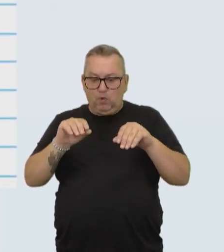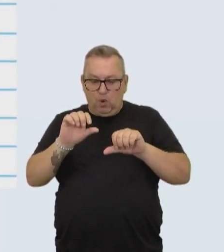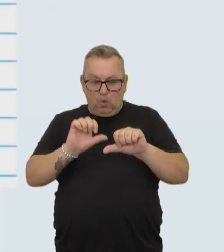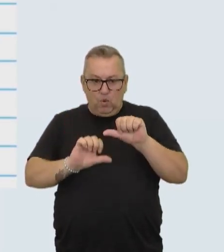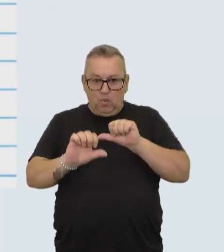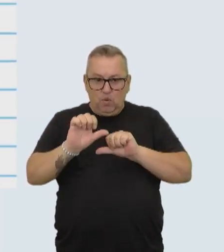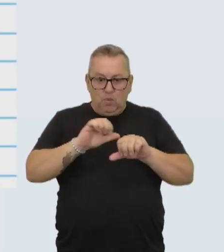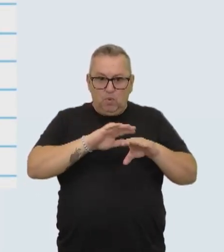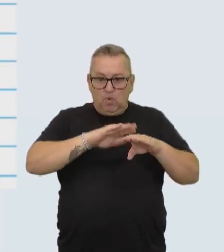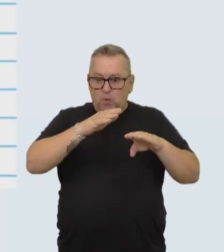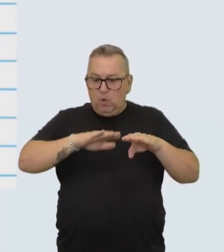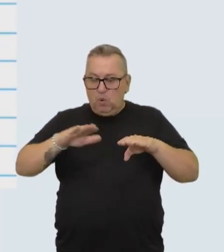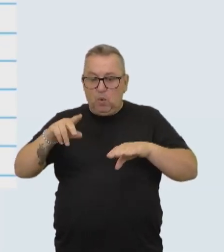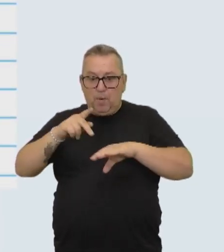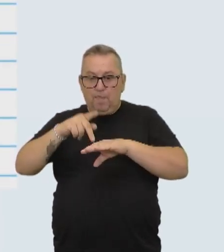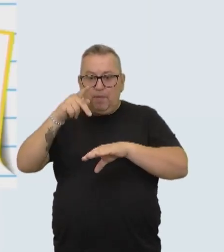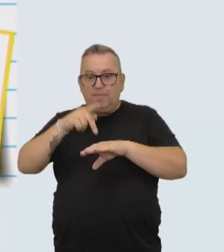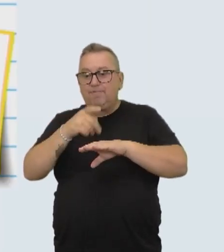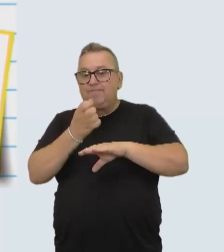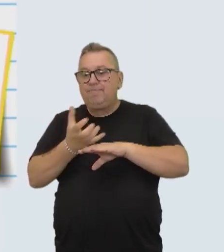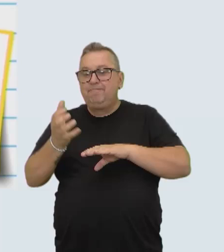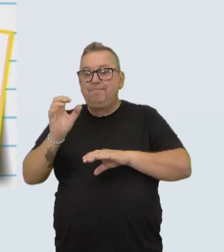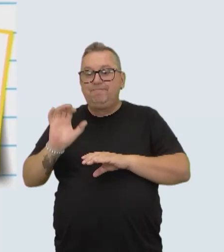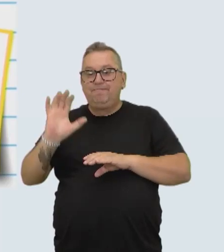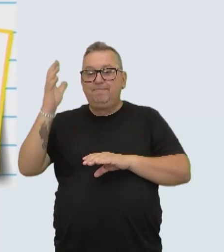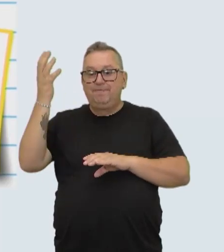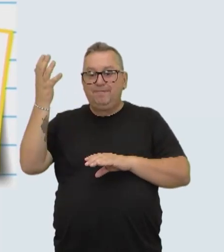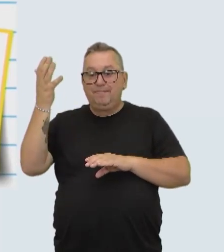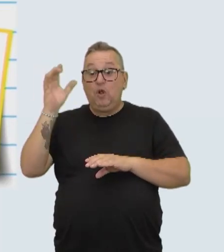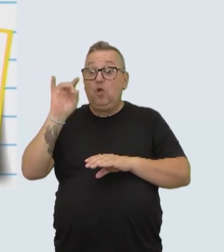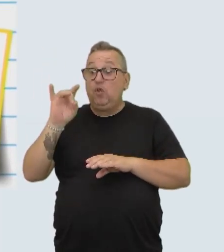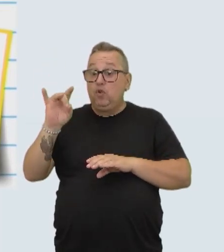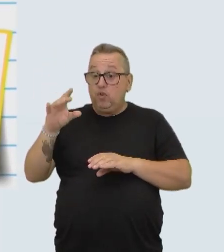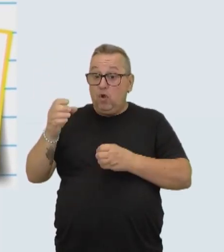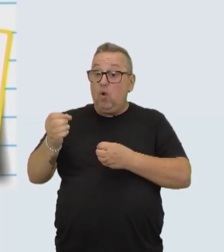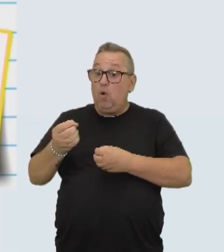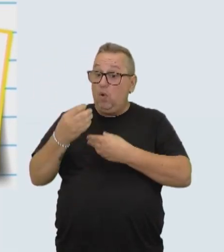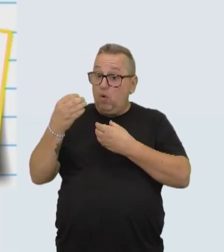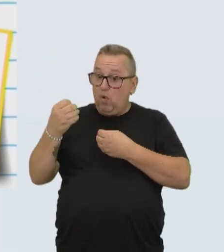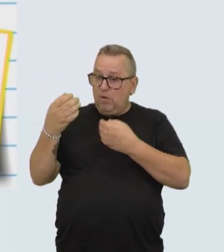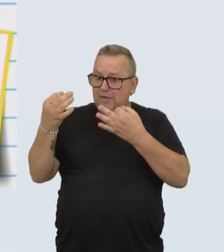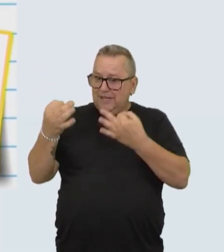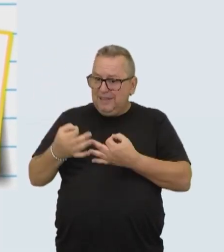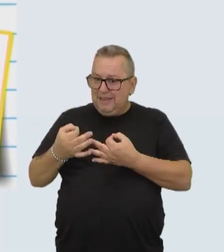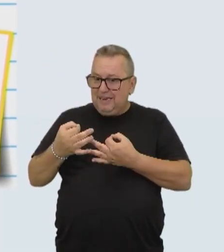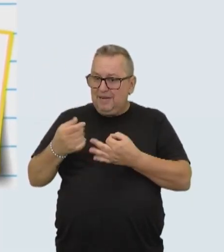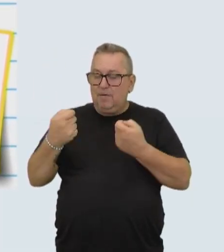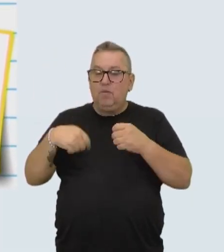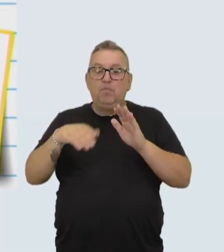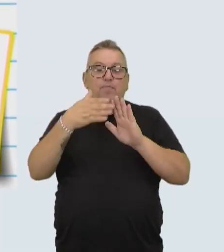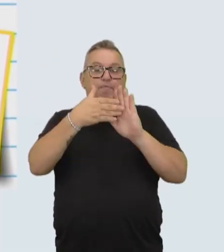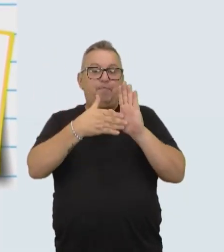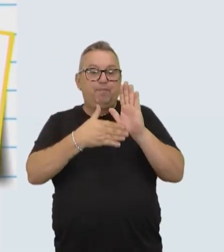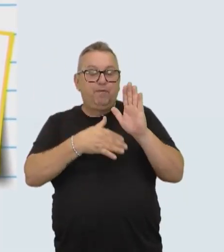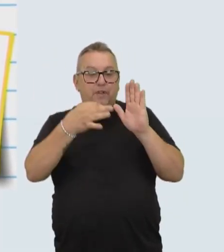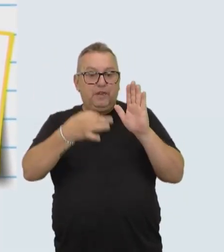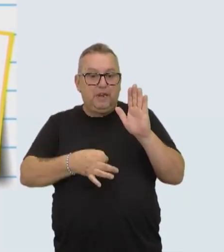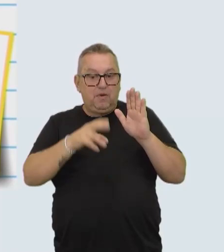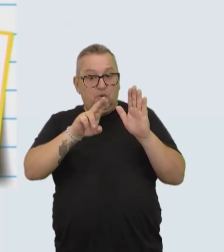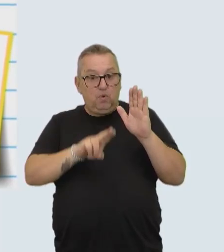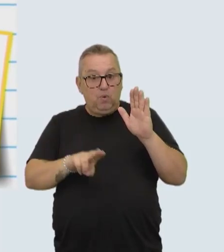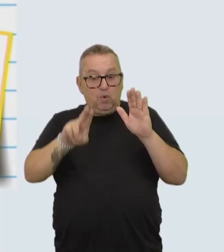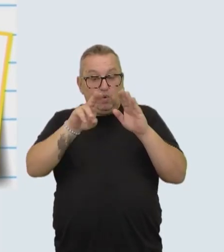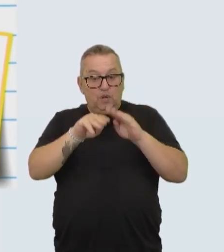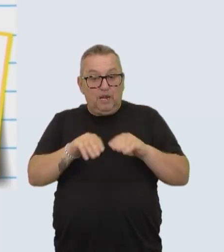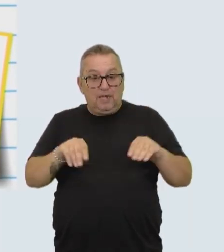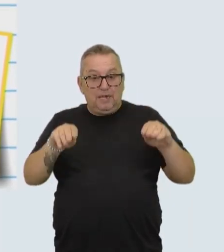conforme o relevo, a rocha, a vegetação e o clima. Somente com informações precisas podemos realizar um planejamento consciente do uso das